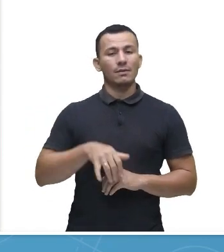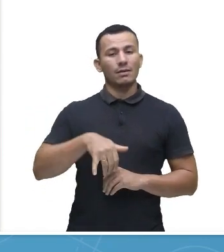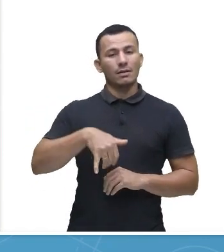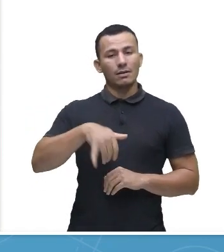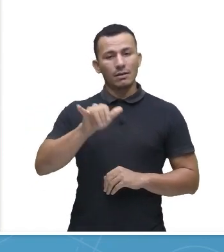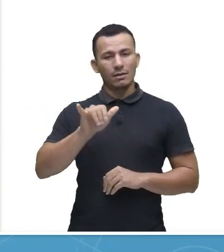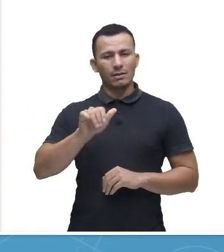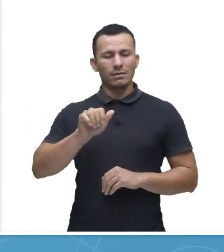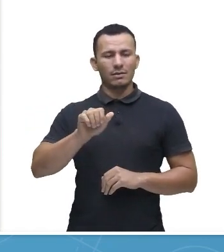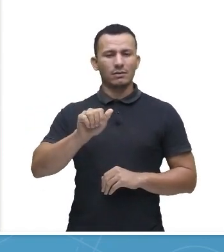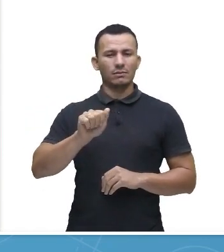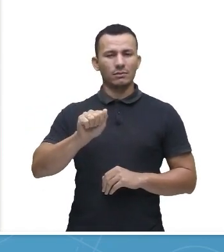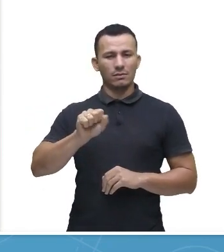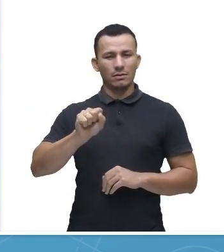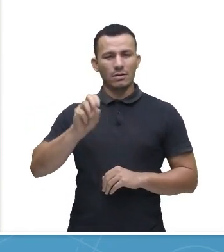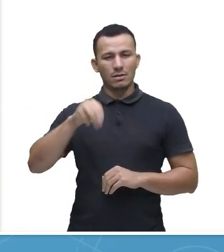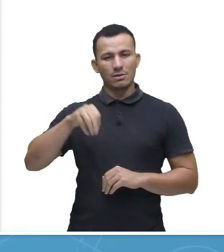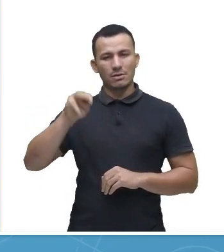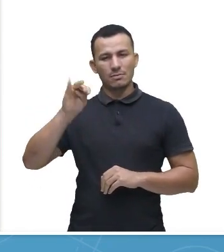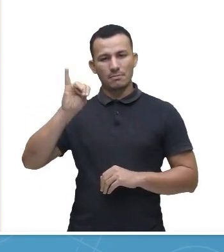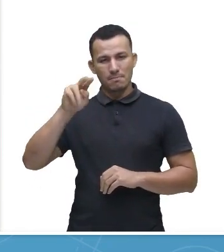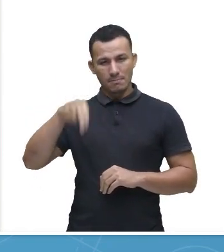Yasmin aí não respondeu nada.